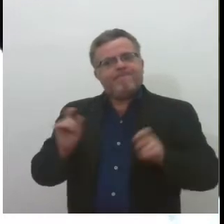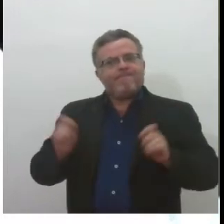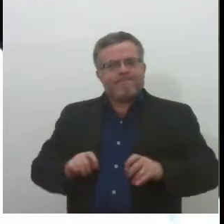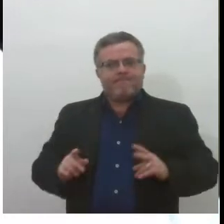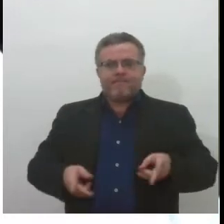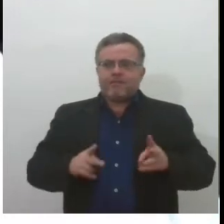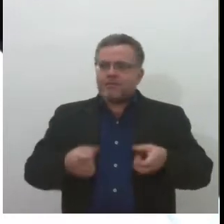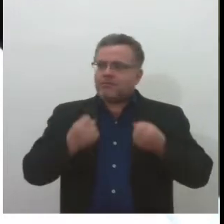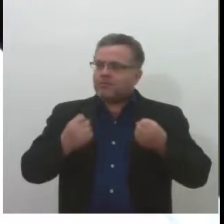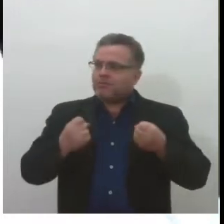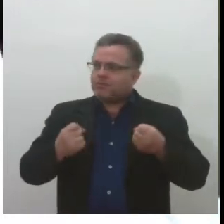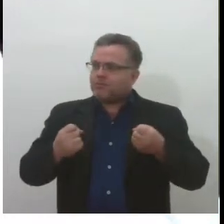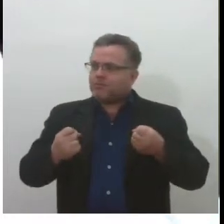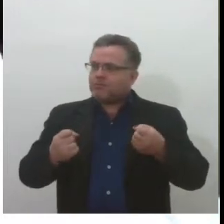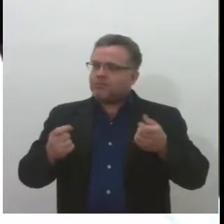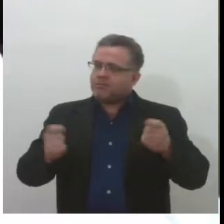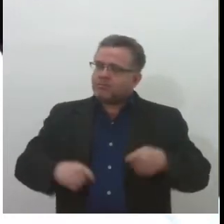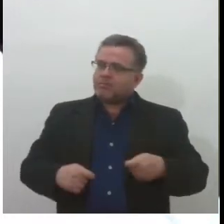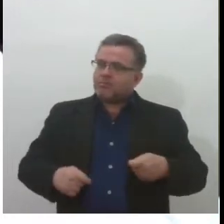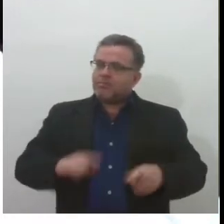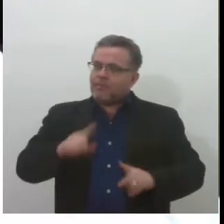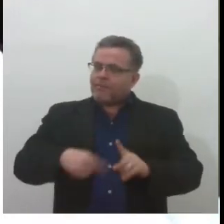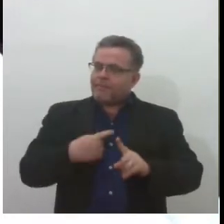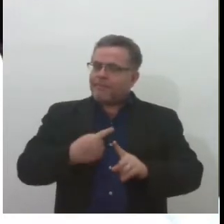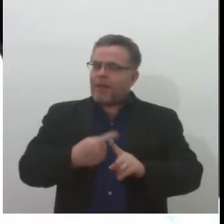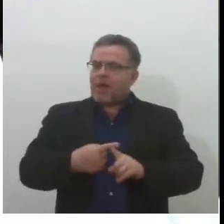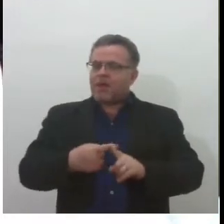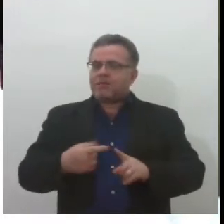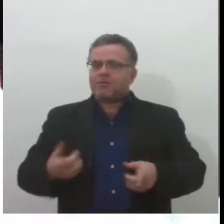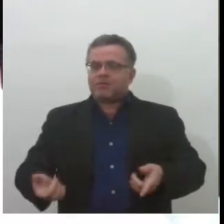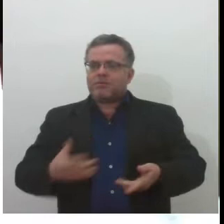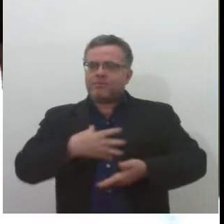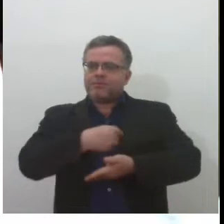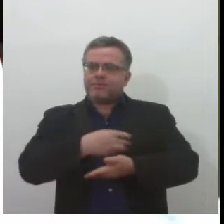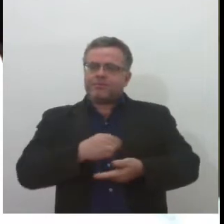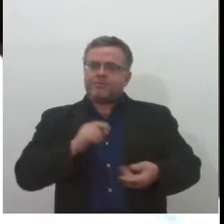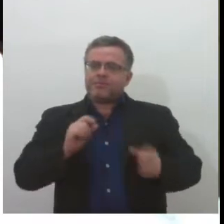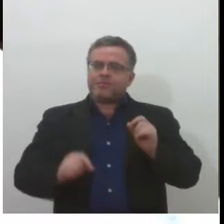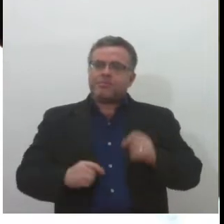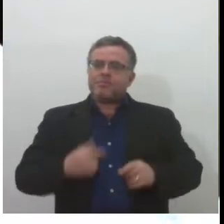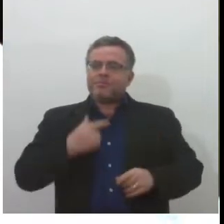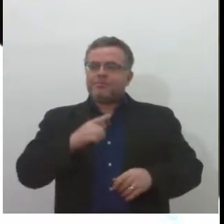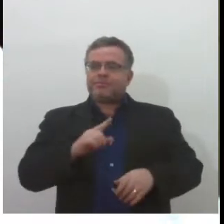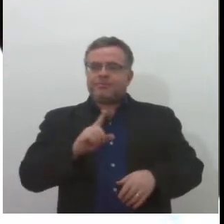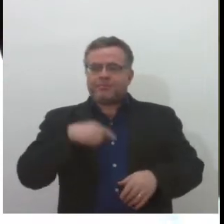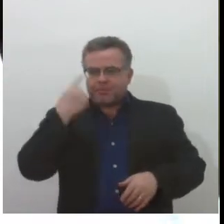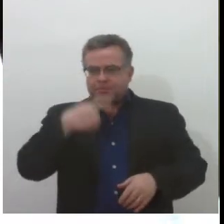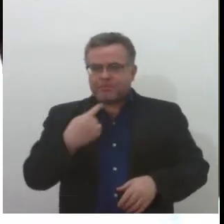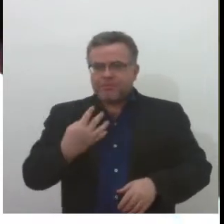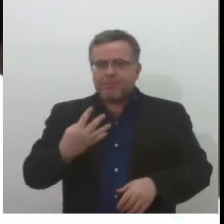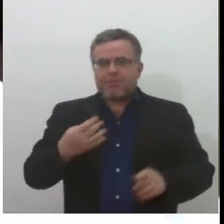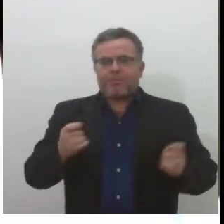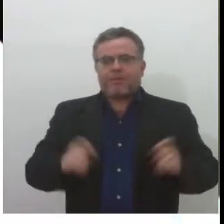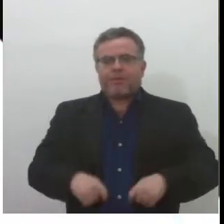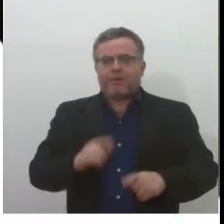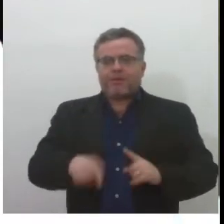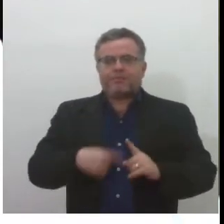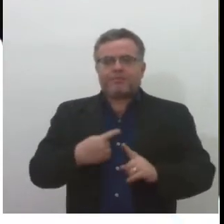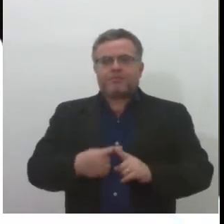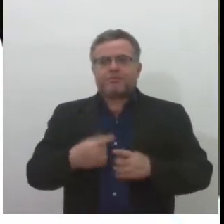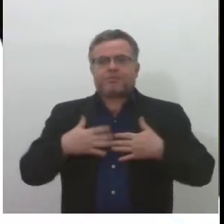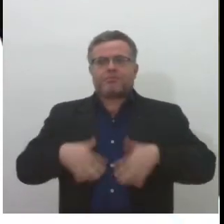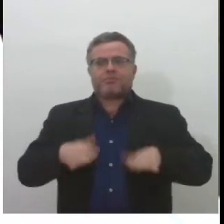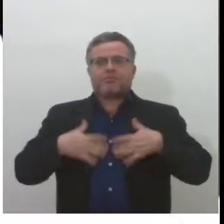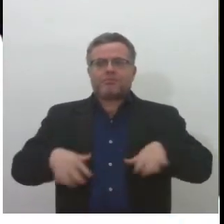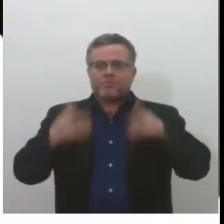intensiva que você vai mamar mais vezes enquanto que em outras horas ele dá um espaço maior é um ritmo normal e tem